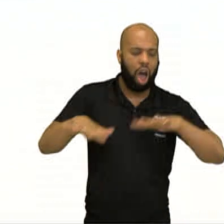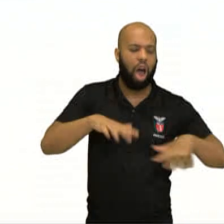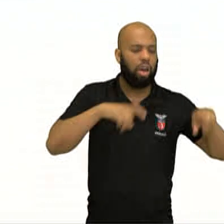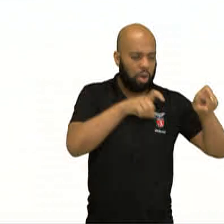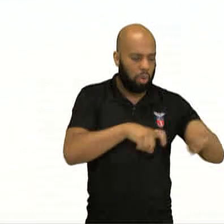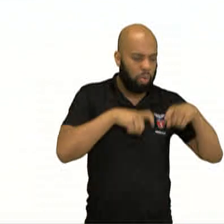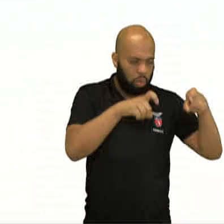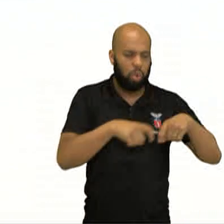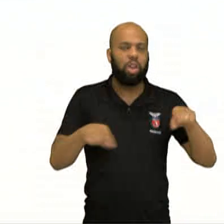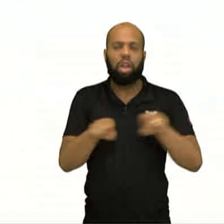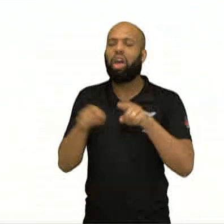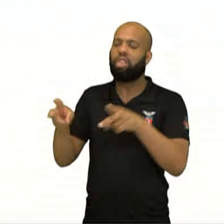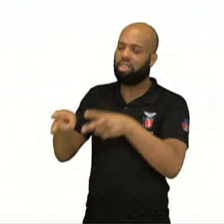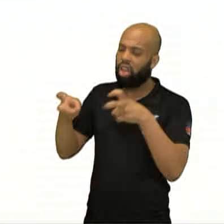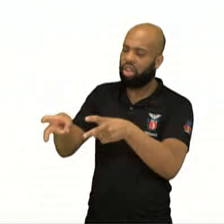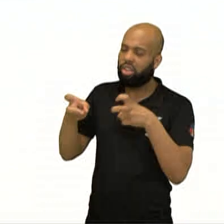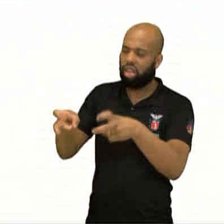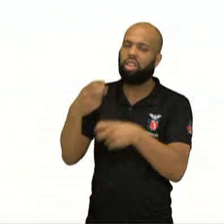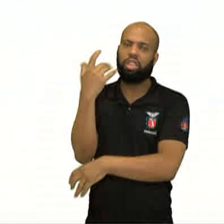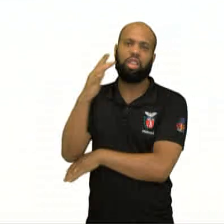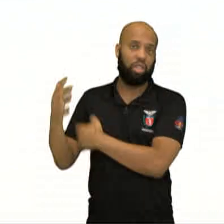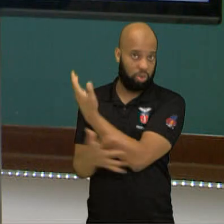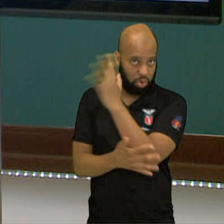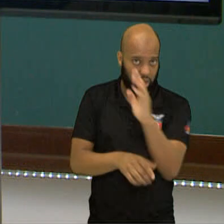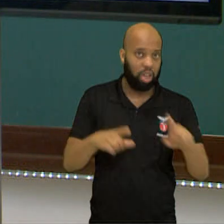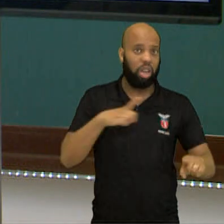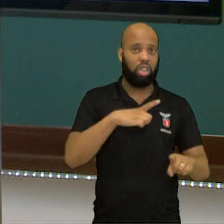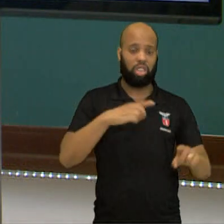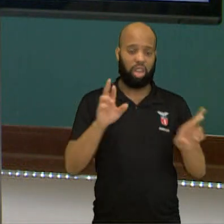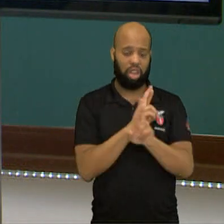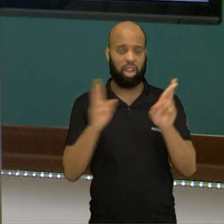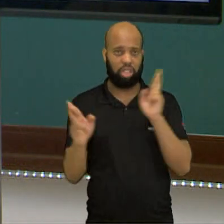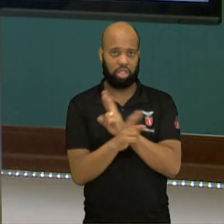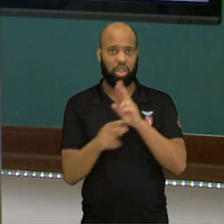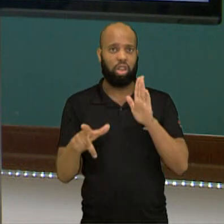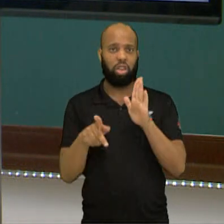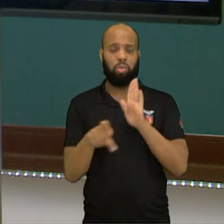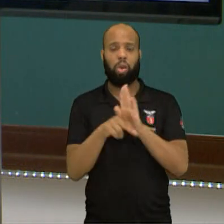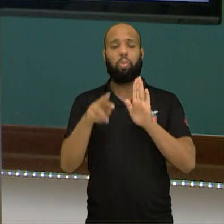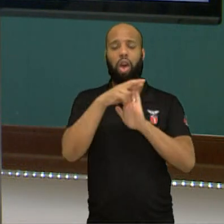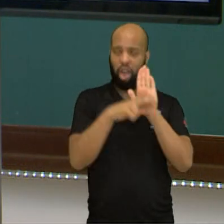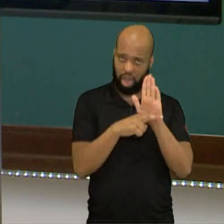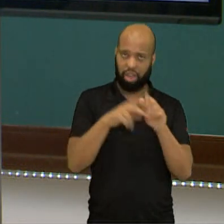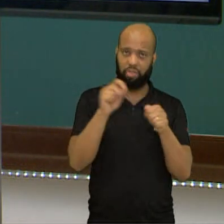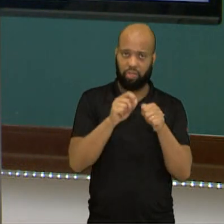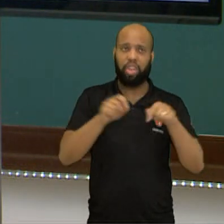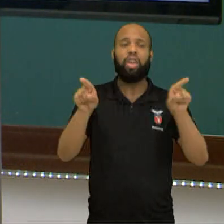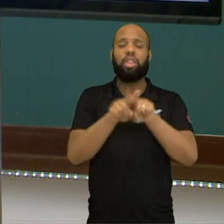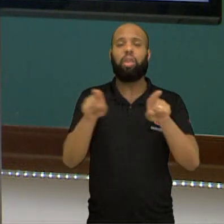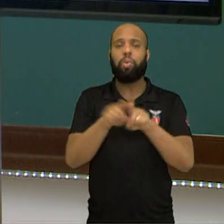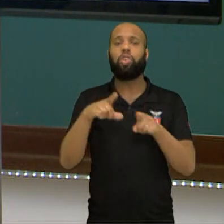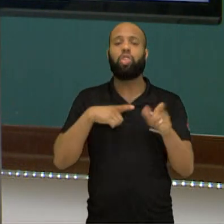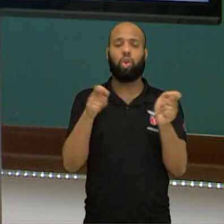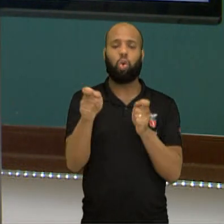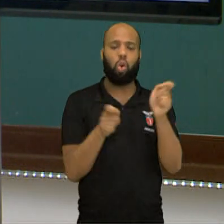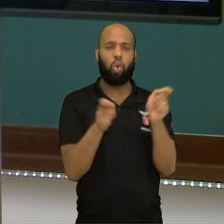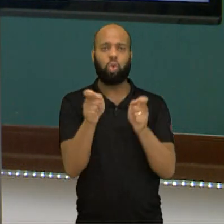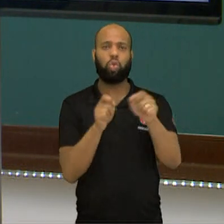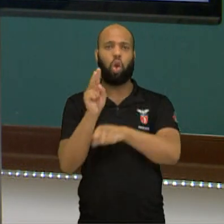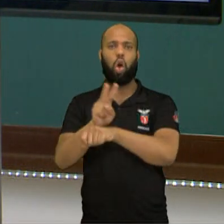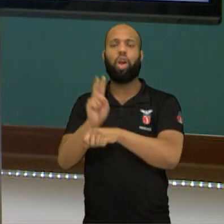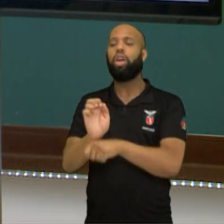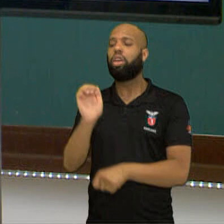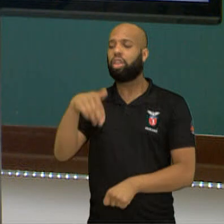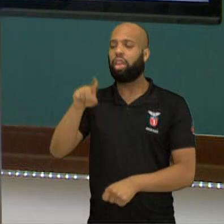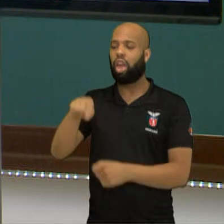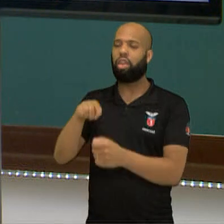de extração, com atividades reguladas, com regras e controladas por agências ligadas